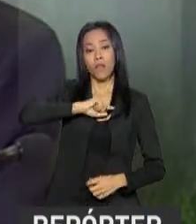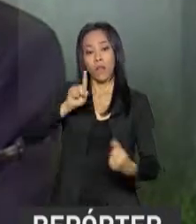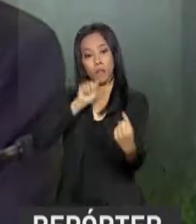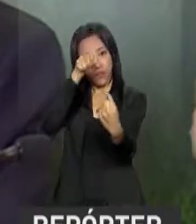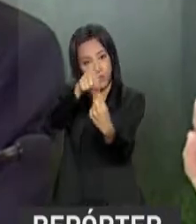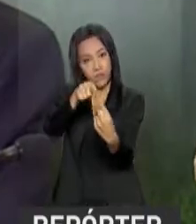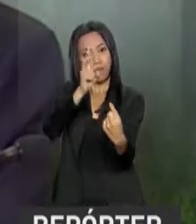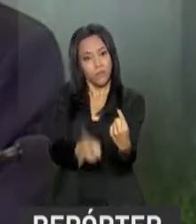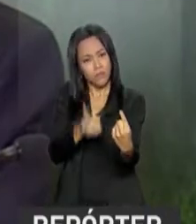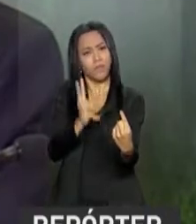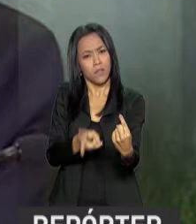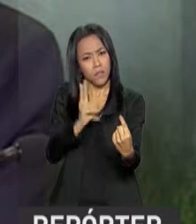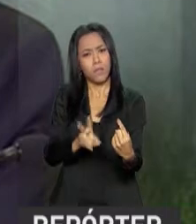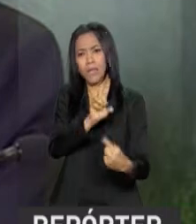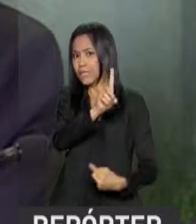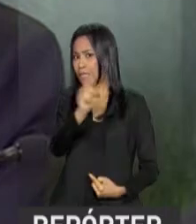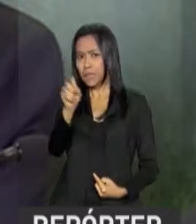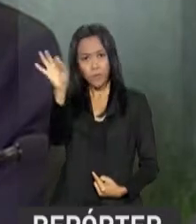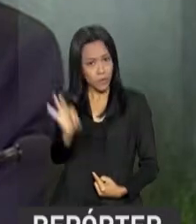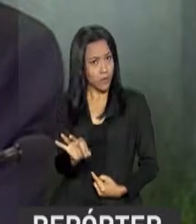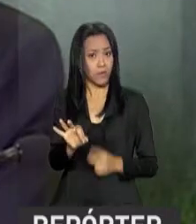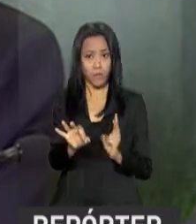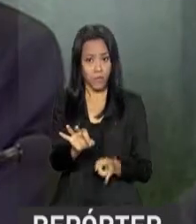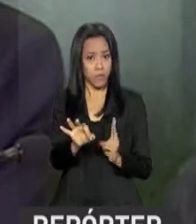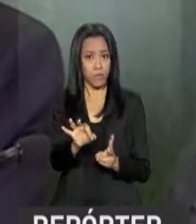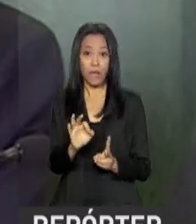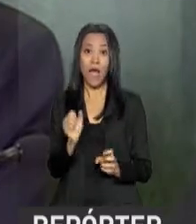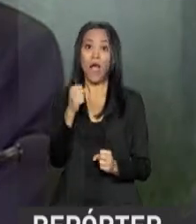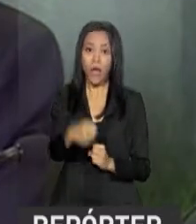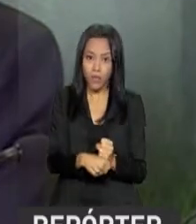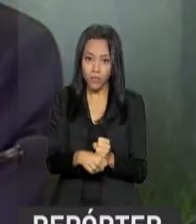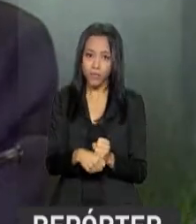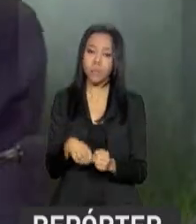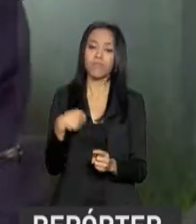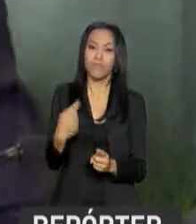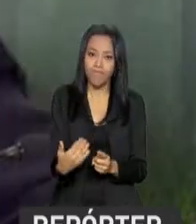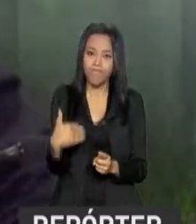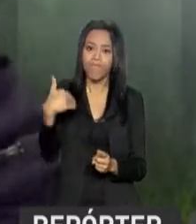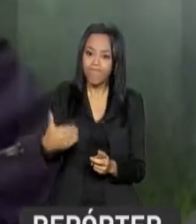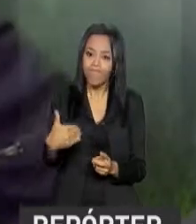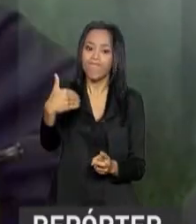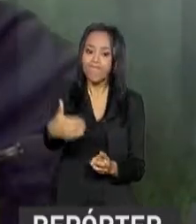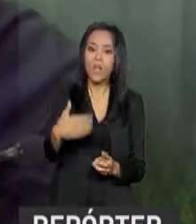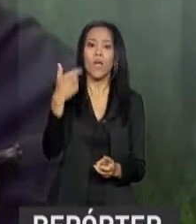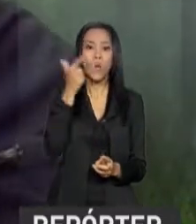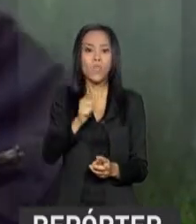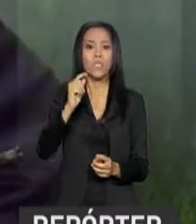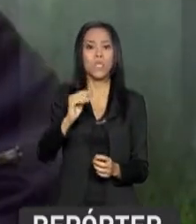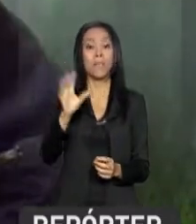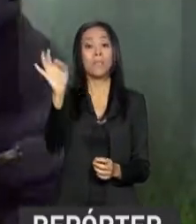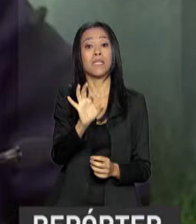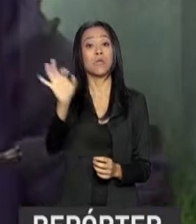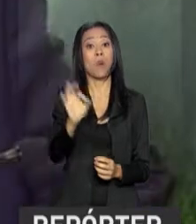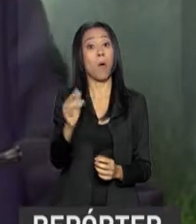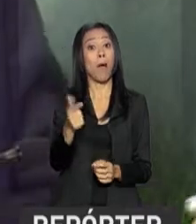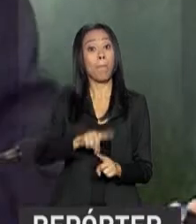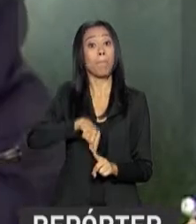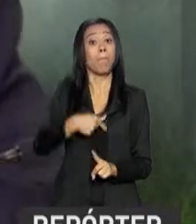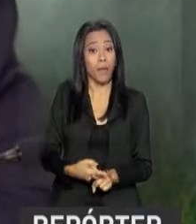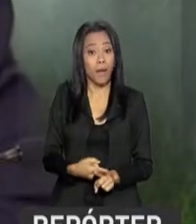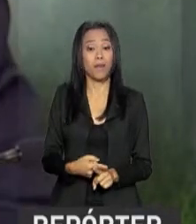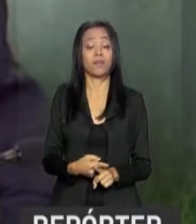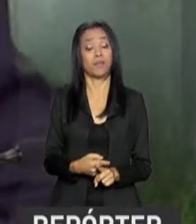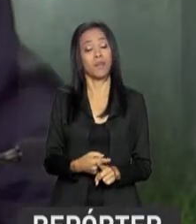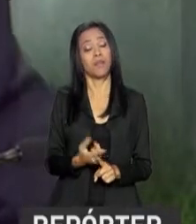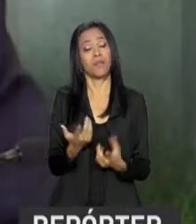sempre será 100% mas cada ano se nós avançarmos no percentual de cobertura nós vamos ter aí